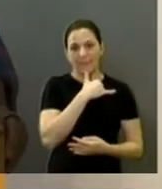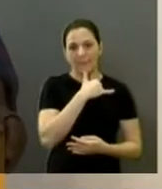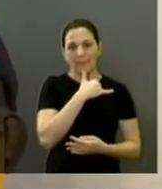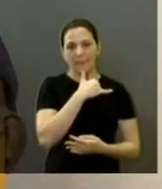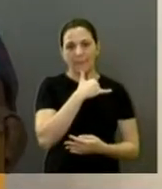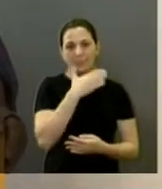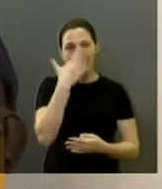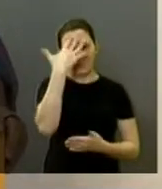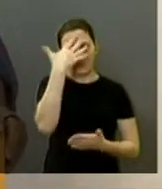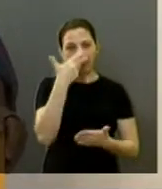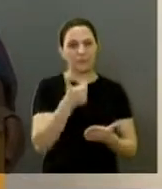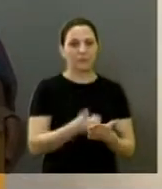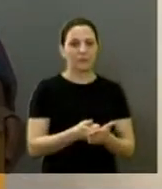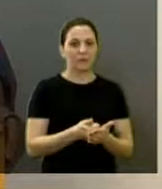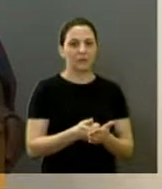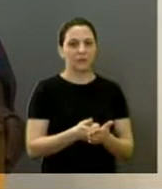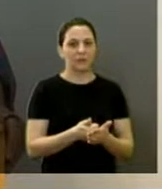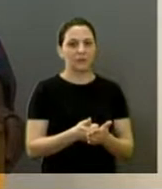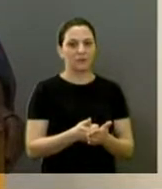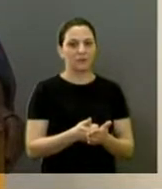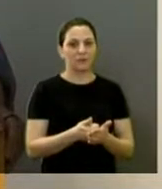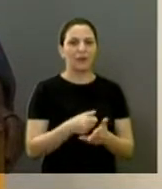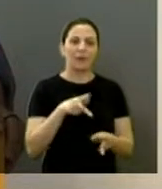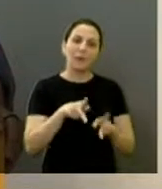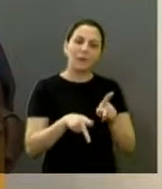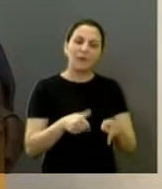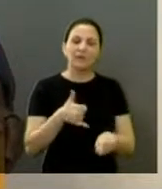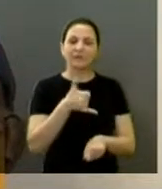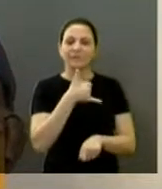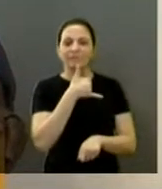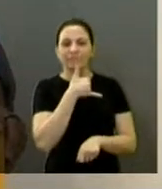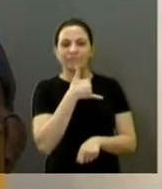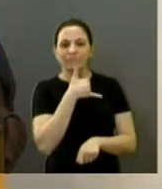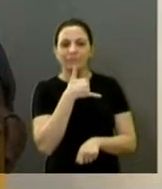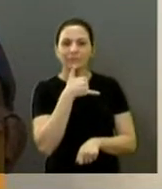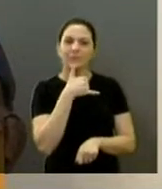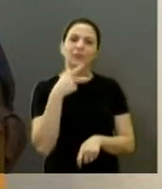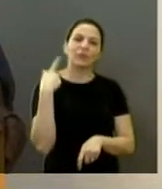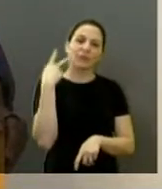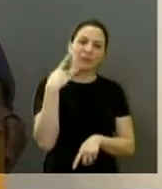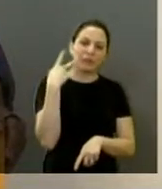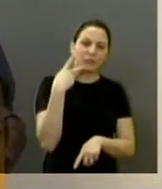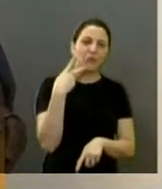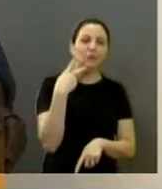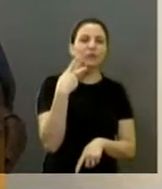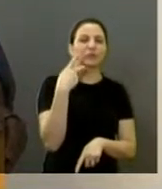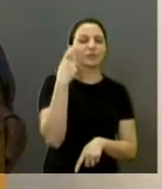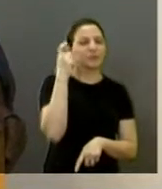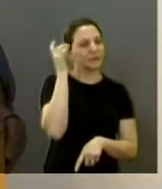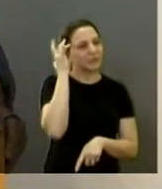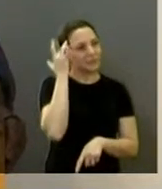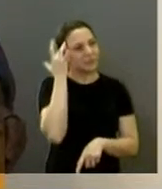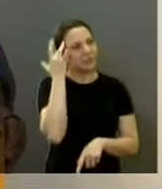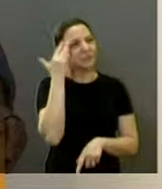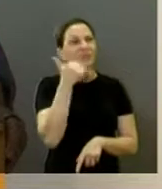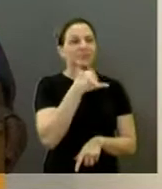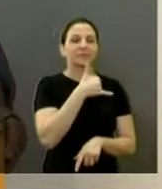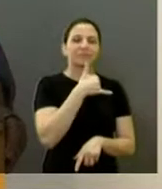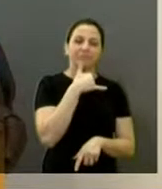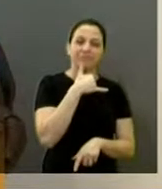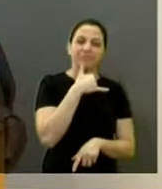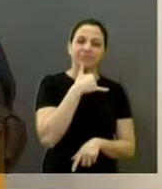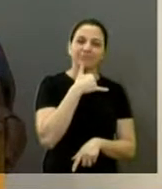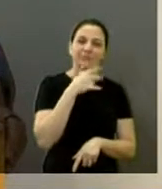eu tenho certeza que eu fico triste a população fique triste para os vereadores na casa também acho que fica triste quando